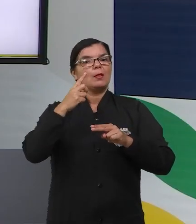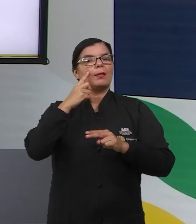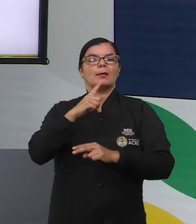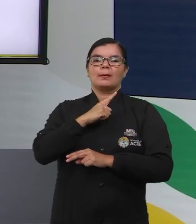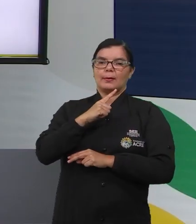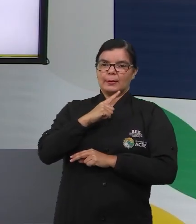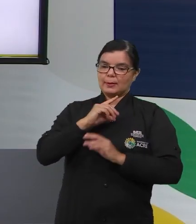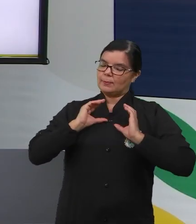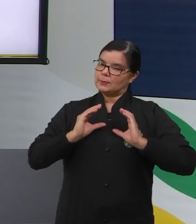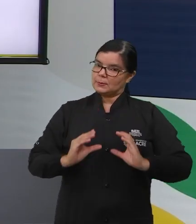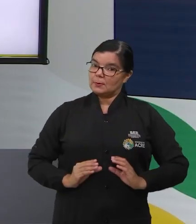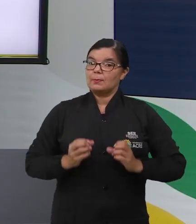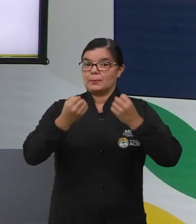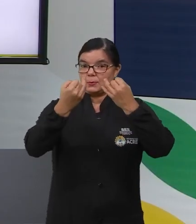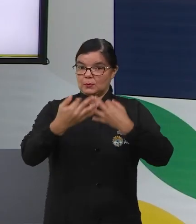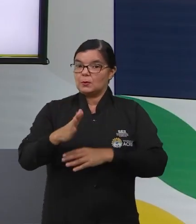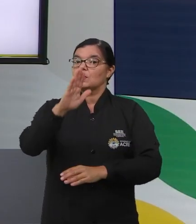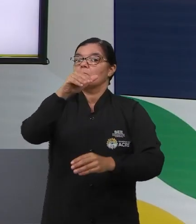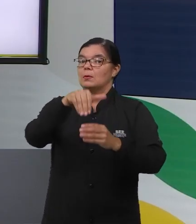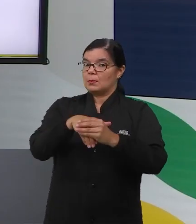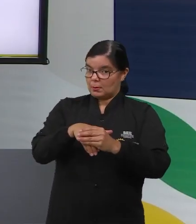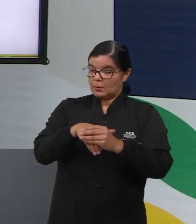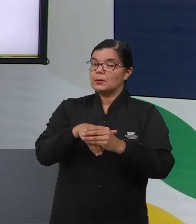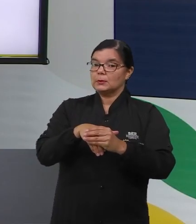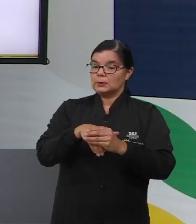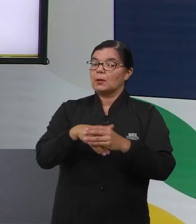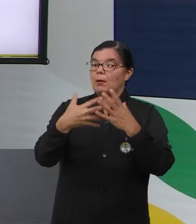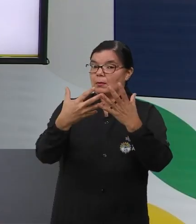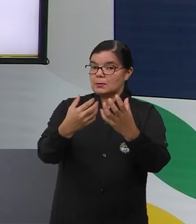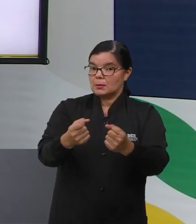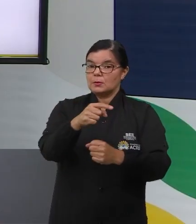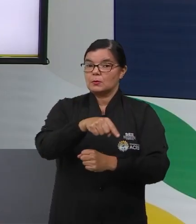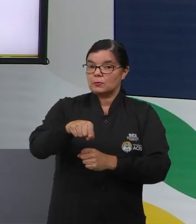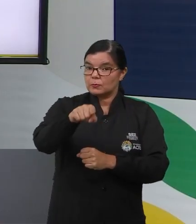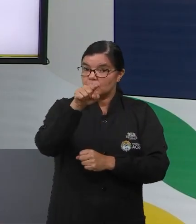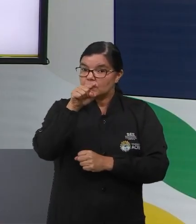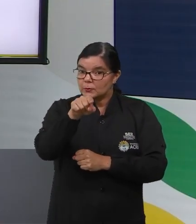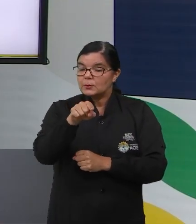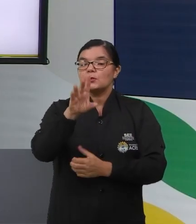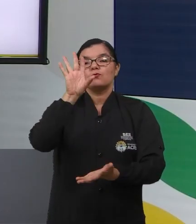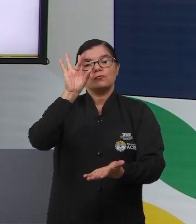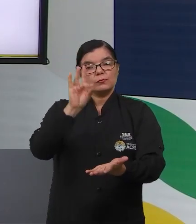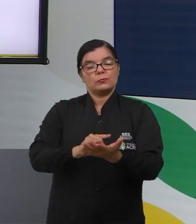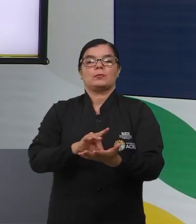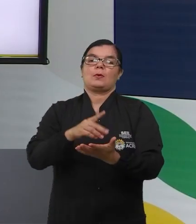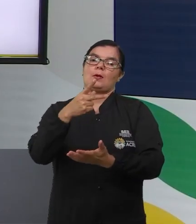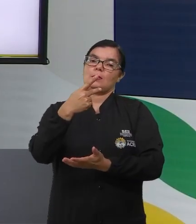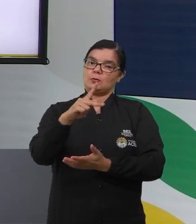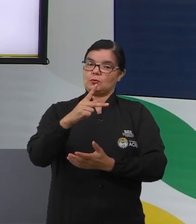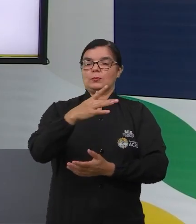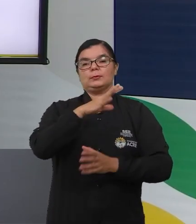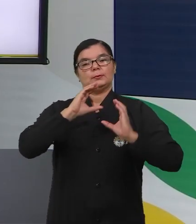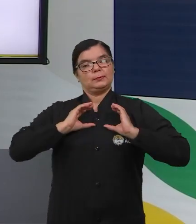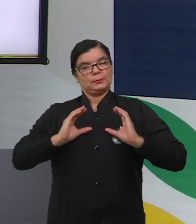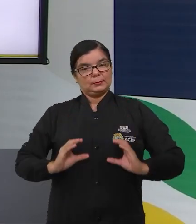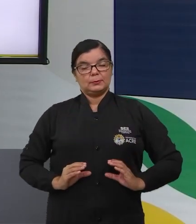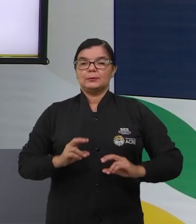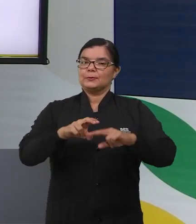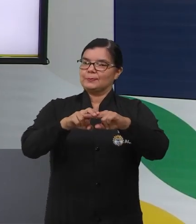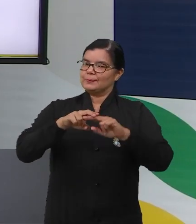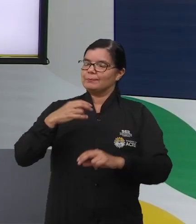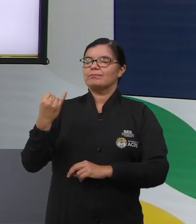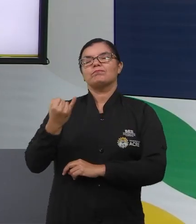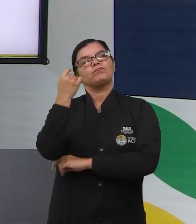tem o cidadão. Por isso que eu falei que o voto é um instrumento adotado para que você possa efetivar a sua cidadania. Por isso que é